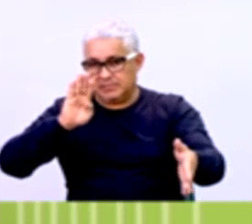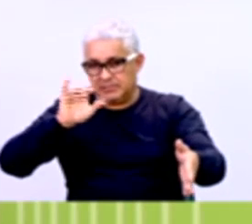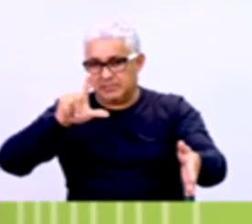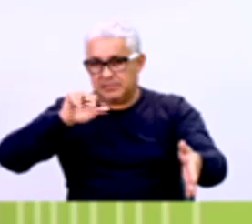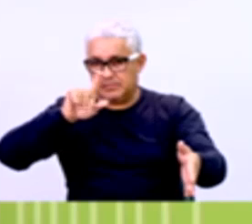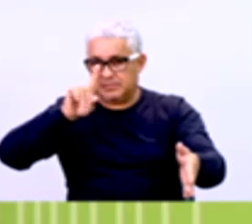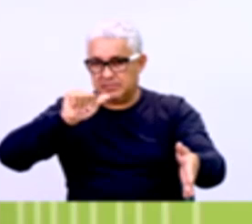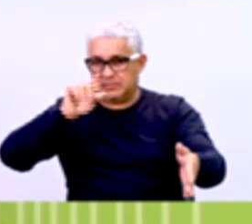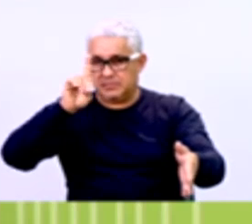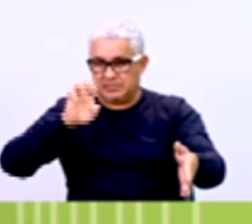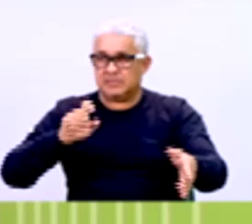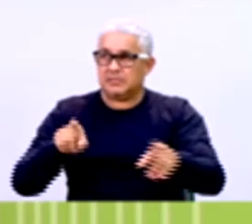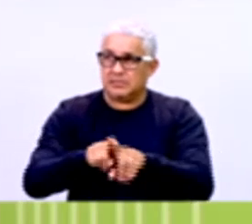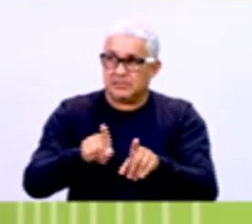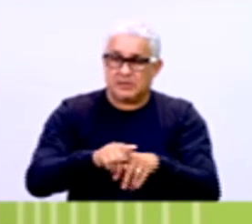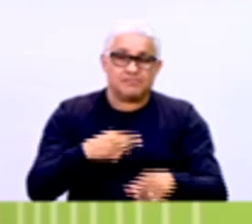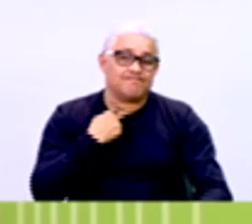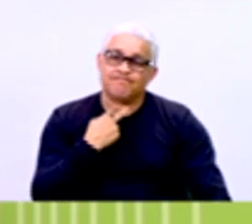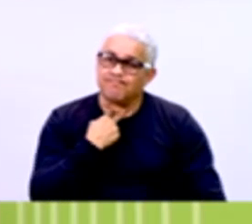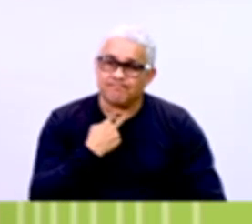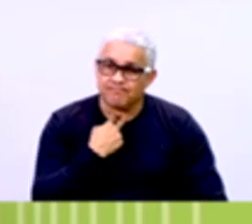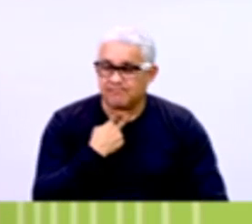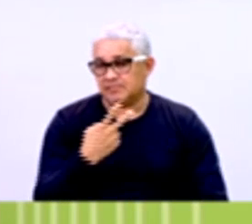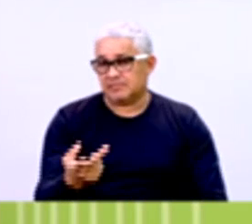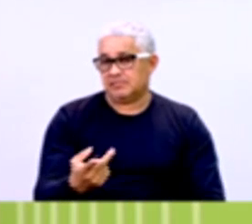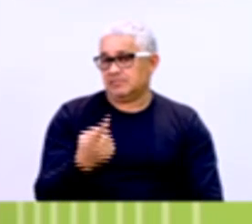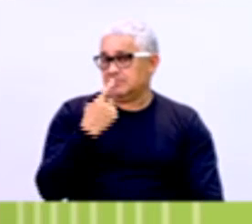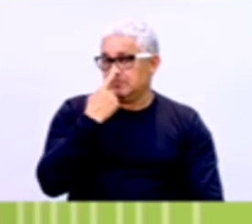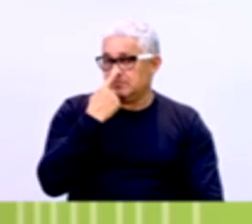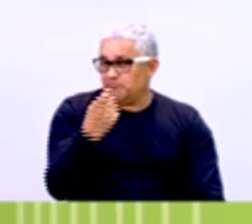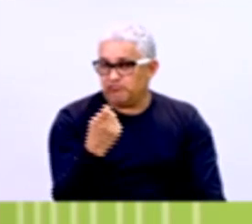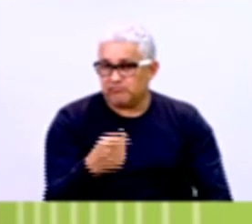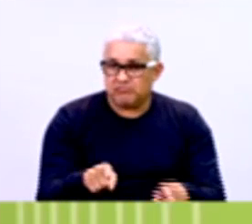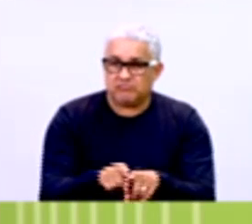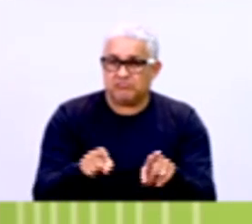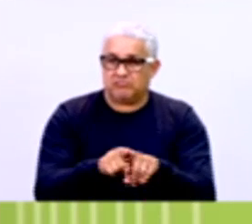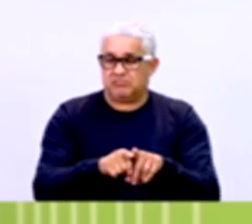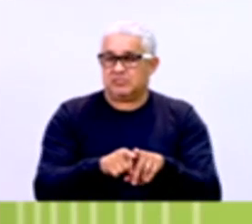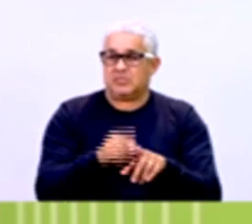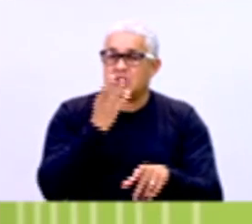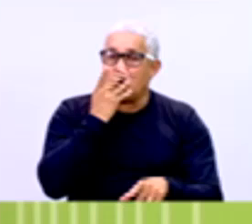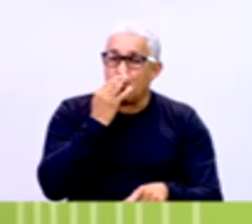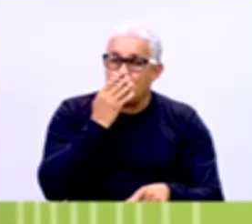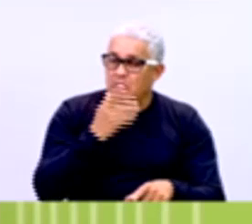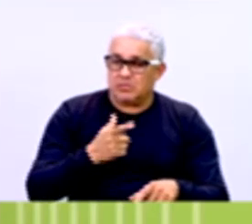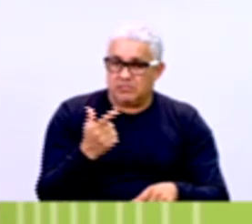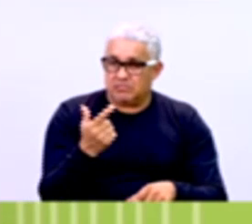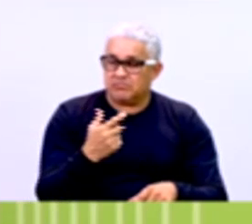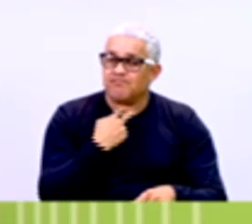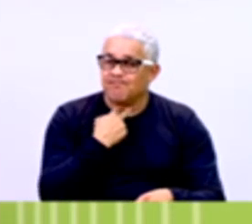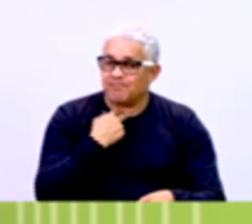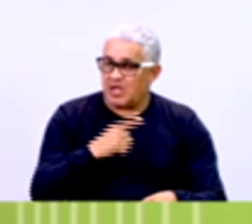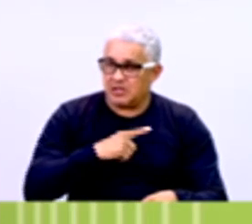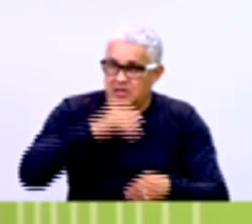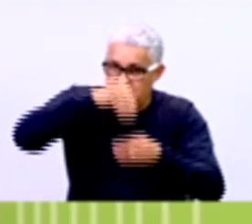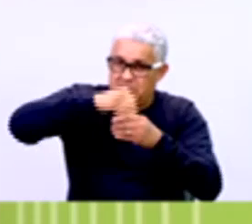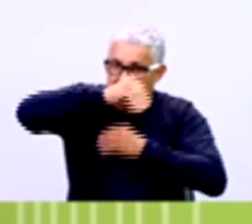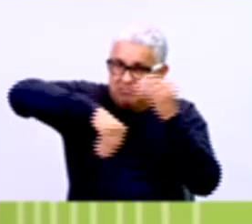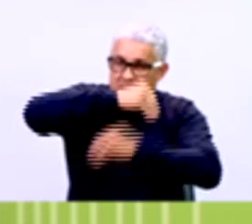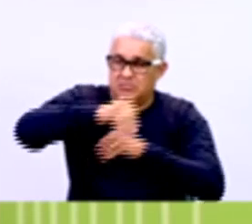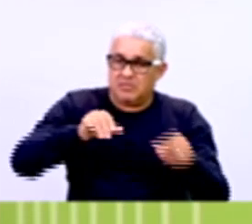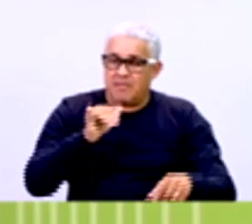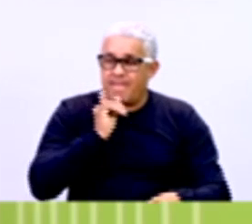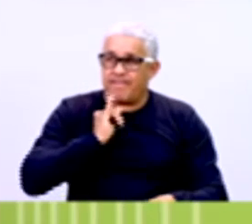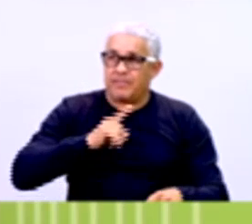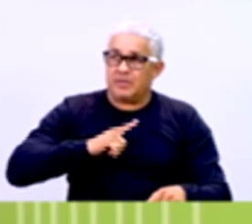enfim. Adentrando algum material adverso às características de potabilidade, por